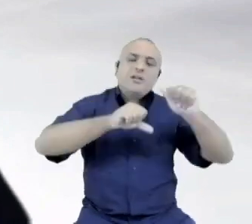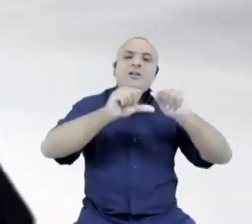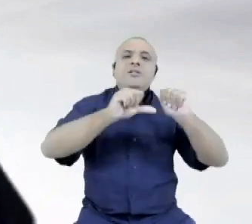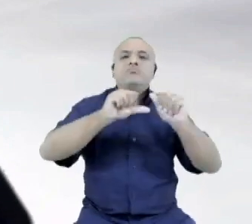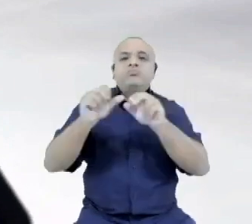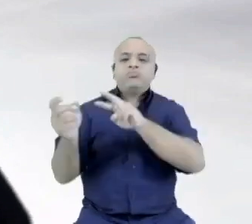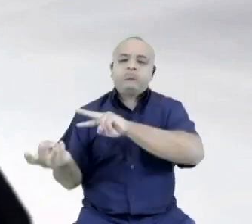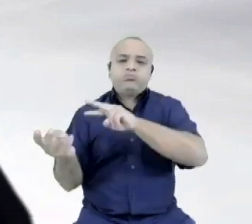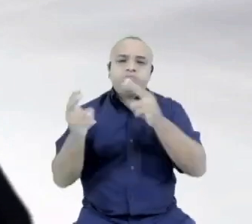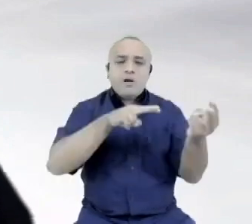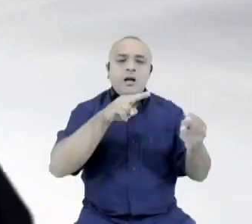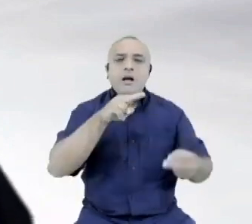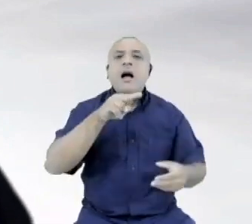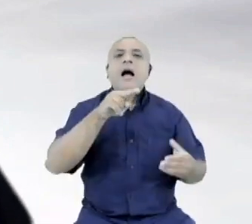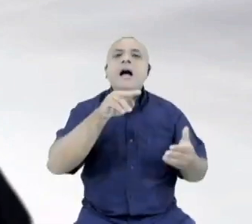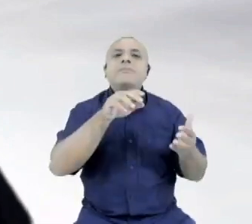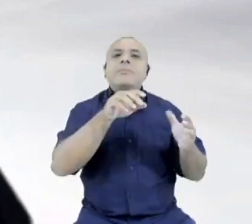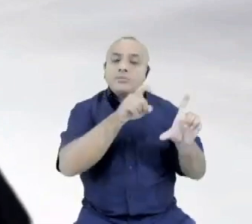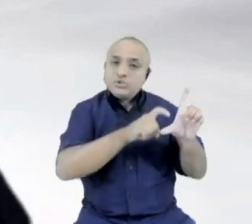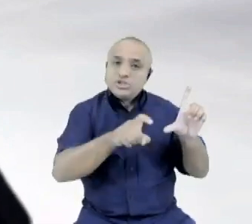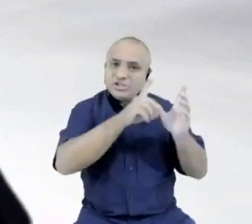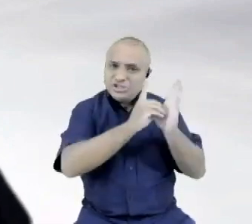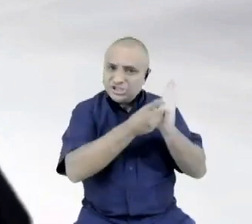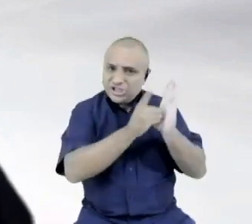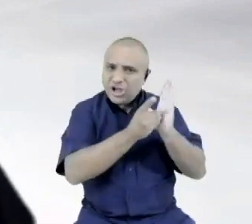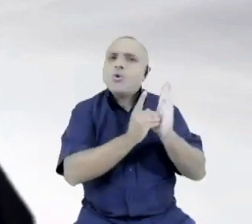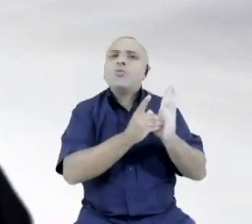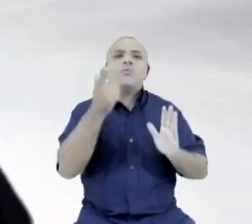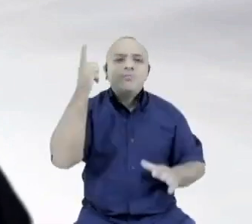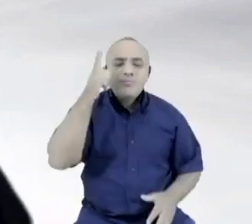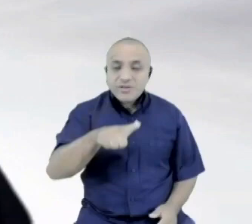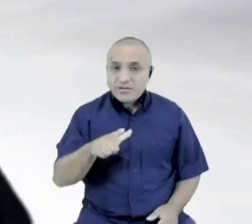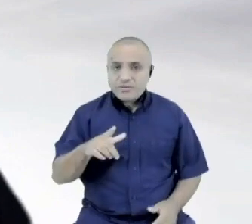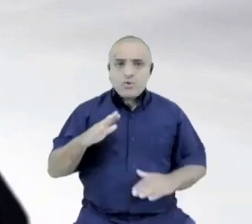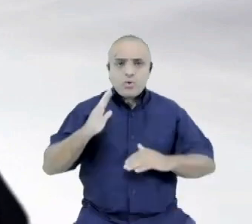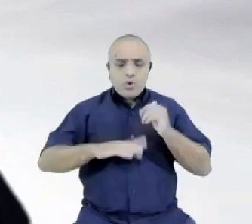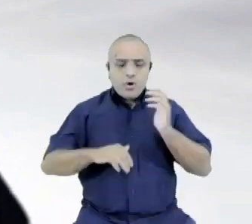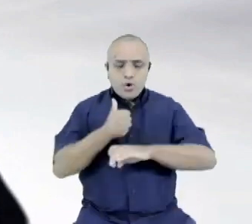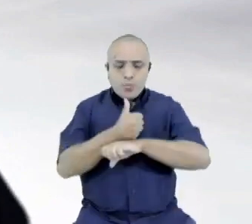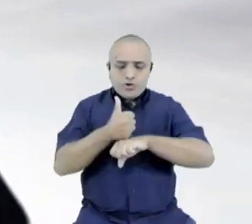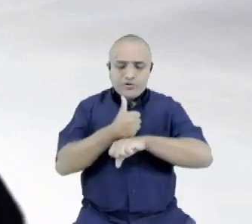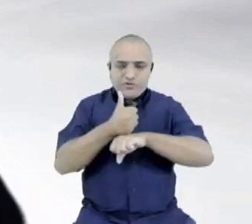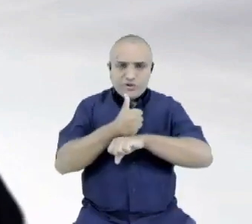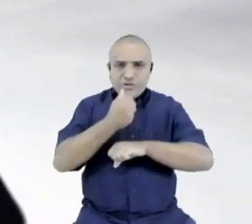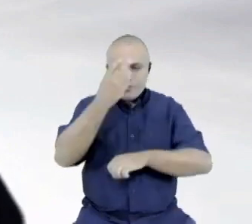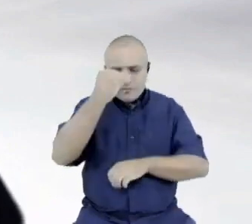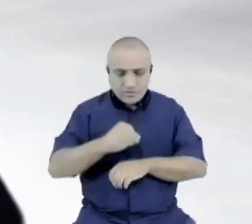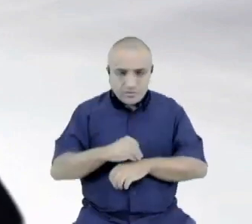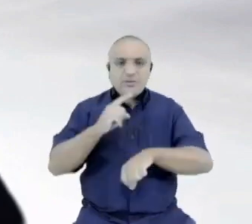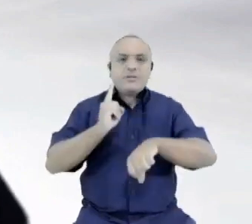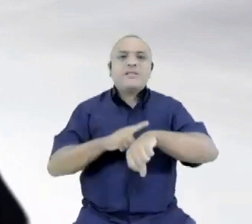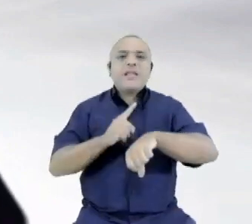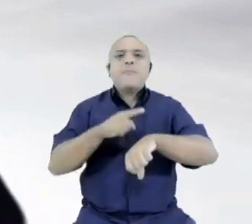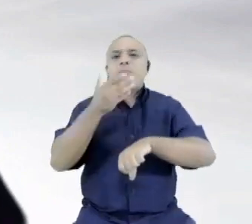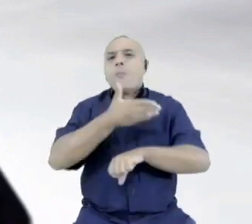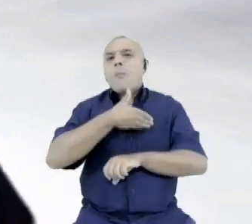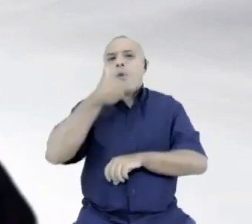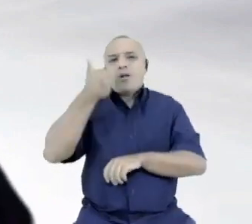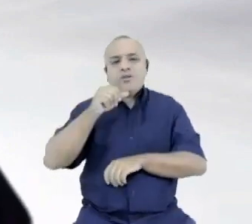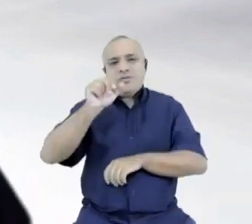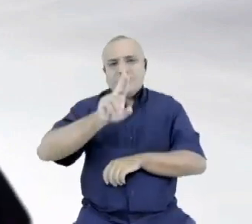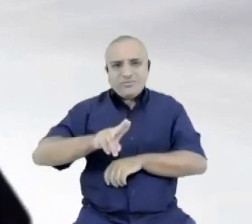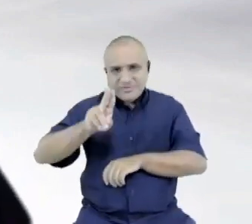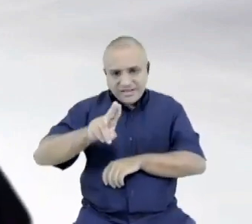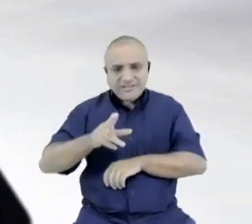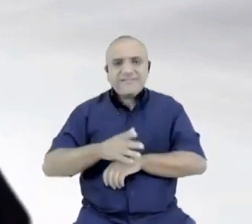digital, ela também permitiu que os radiologistas conseguissem, o tempo do radiologista fosse melhor utilizado, tá? E